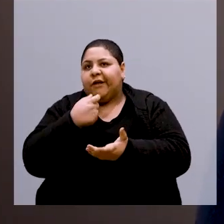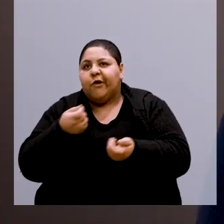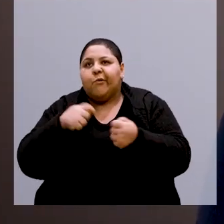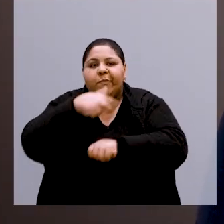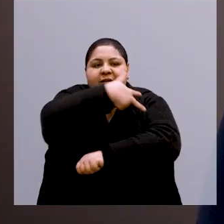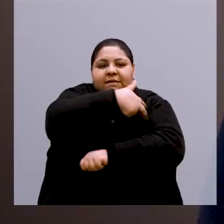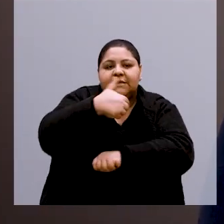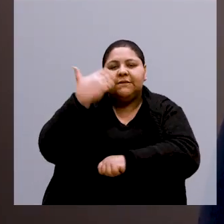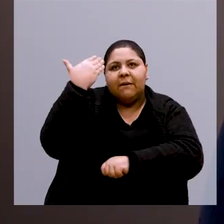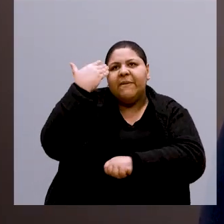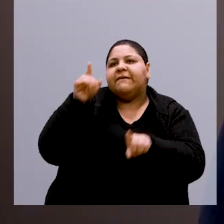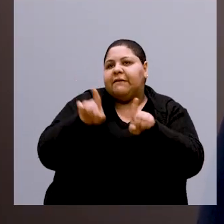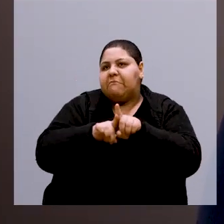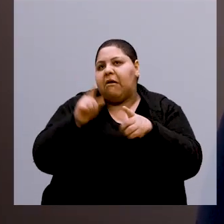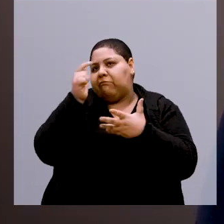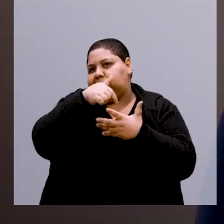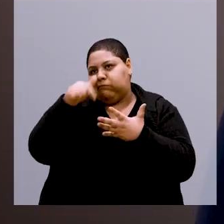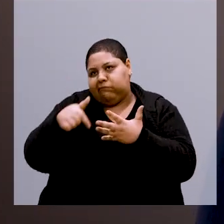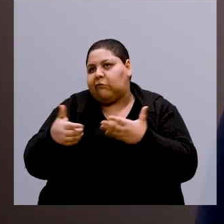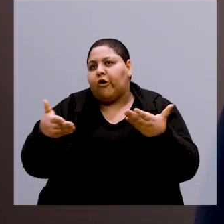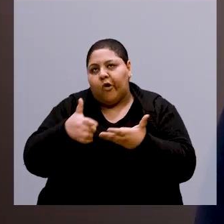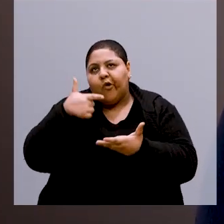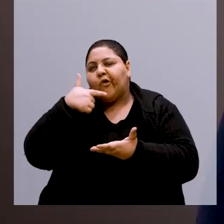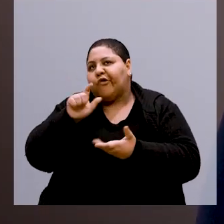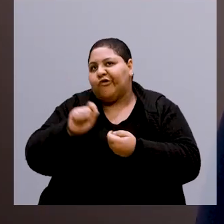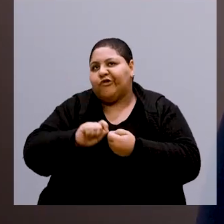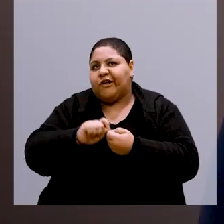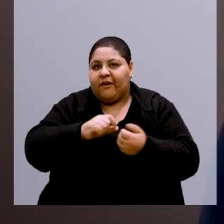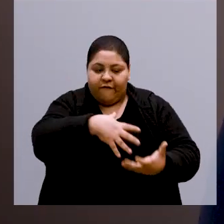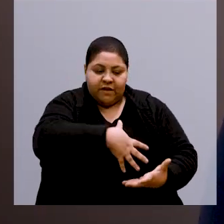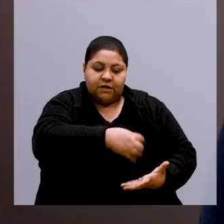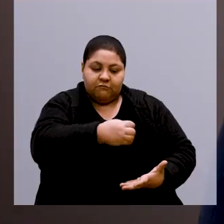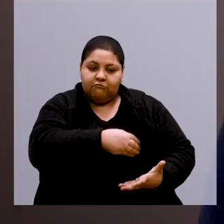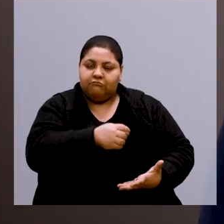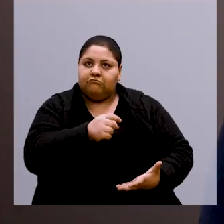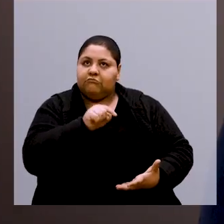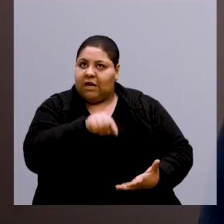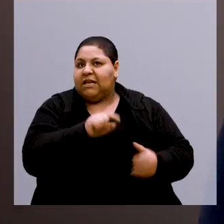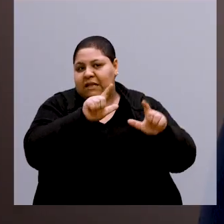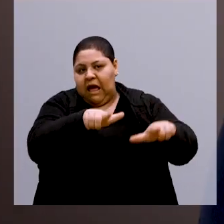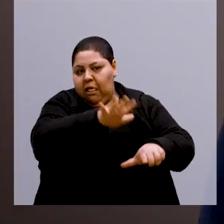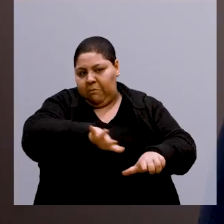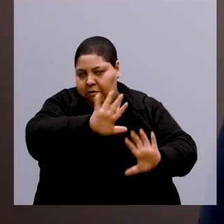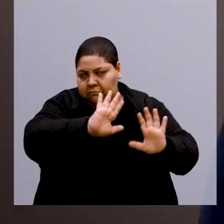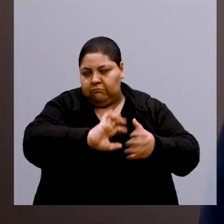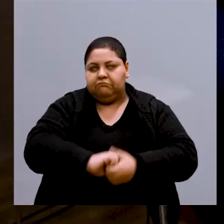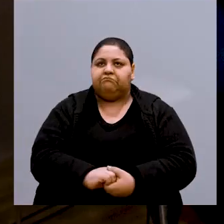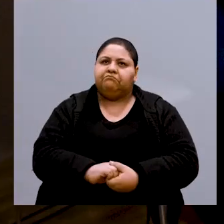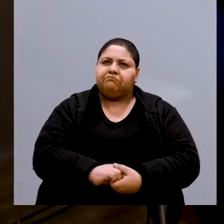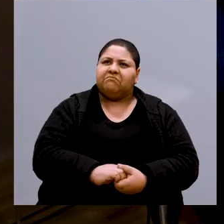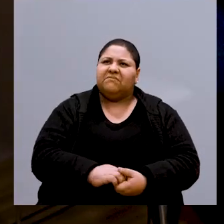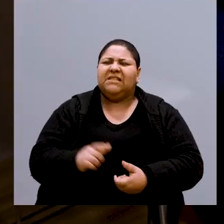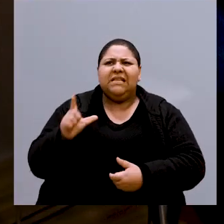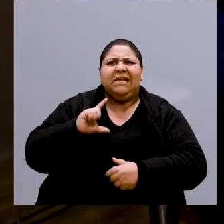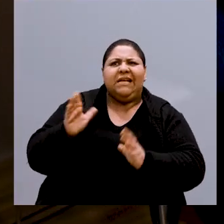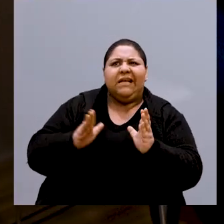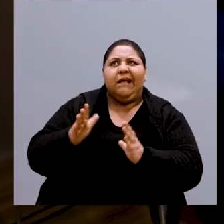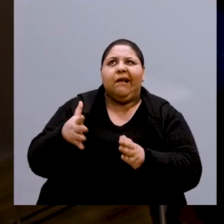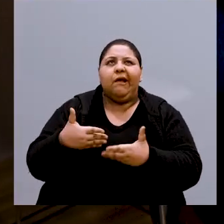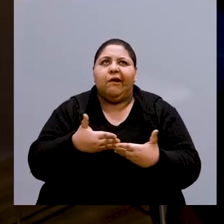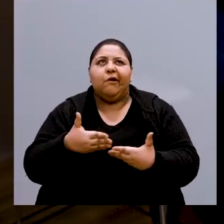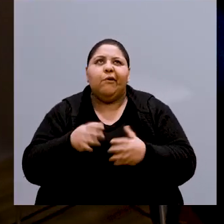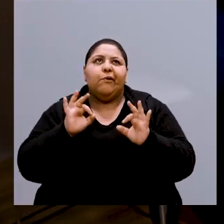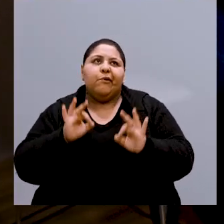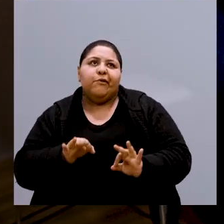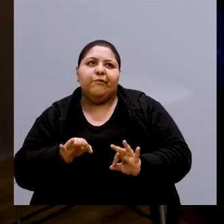questão de exames que a gente precisa saber de alguns itens. E aí a gente já consegue fazer a coleta ali com ela no setor. E tem um período